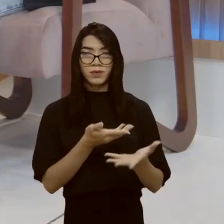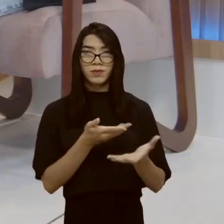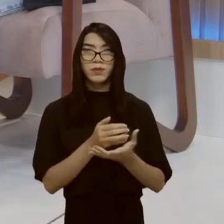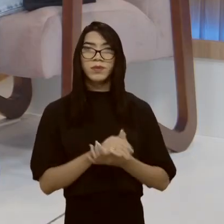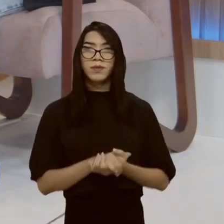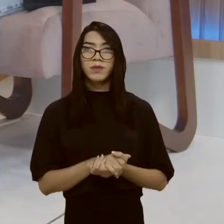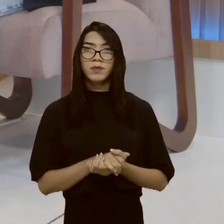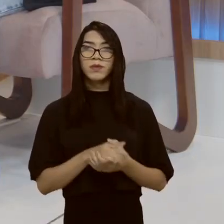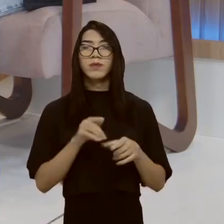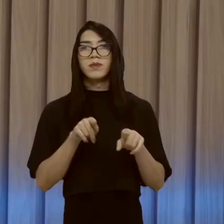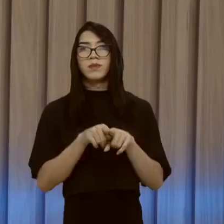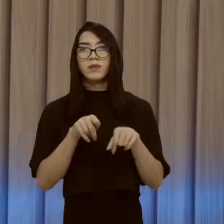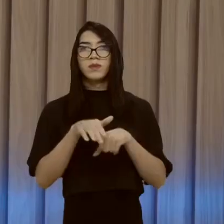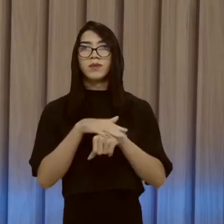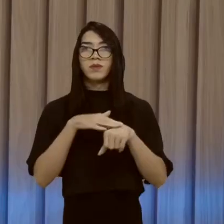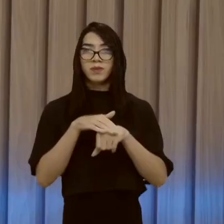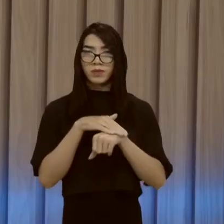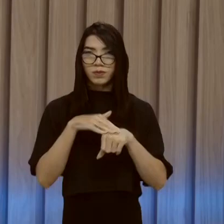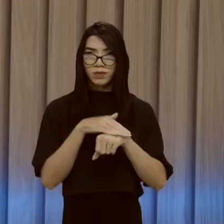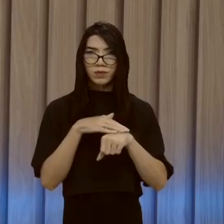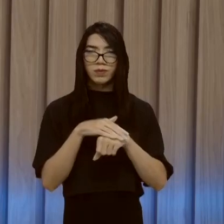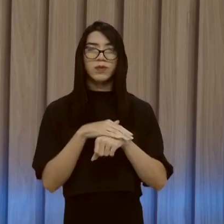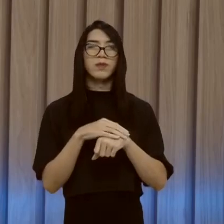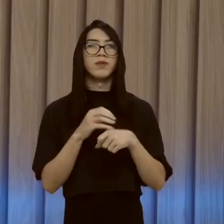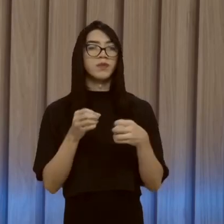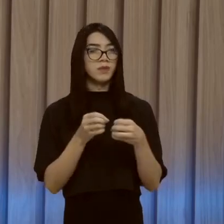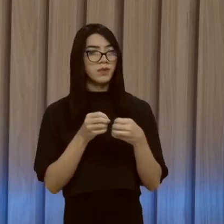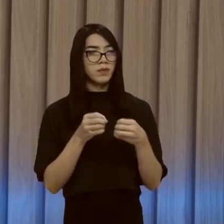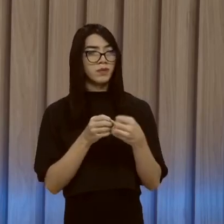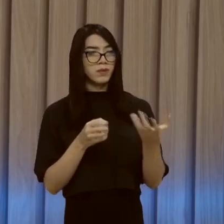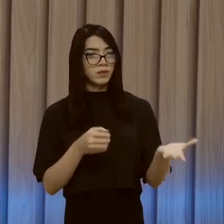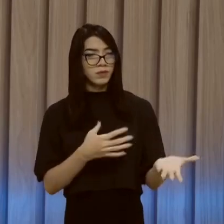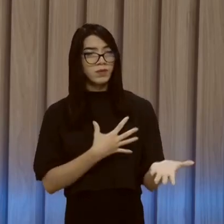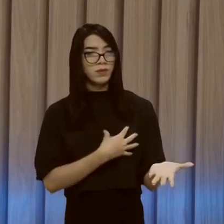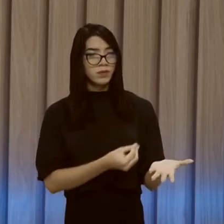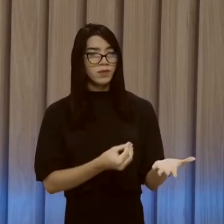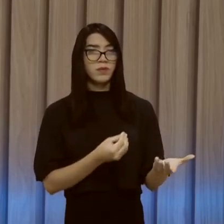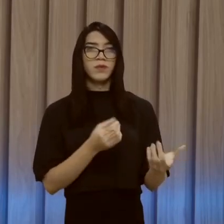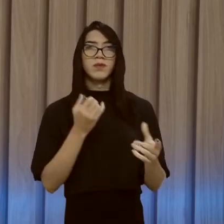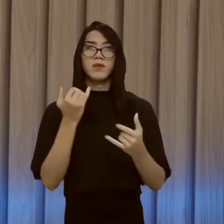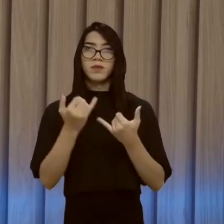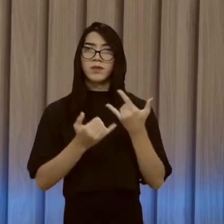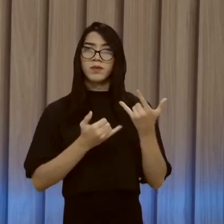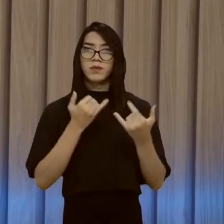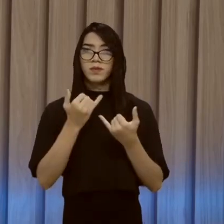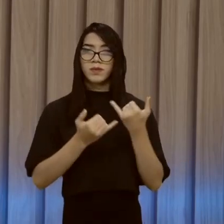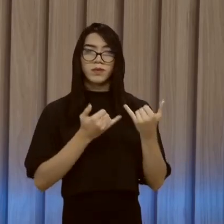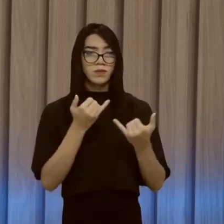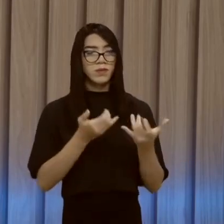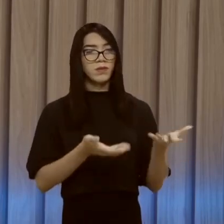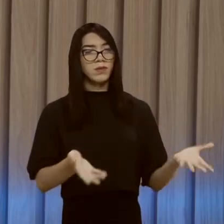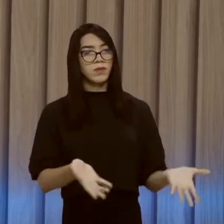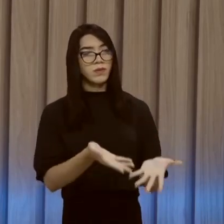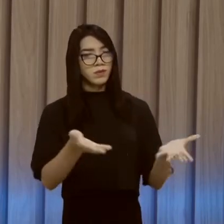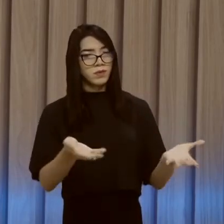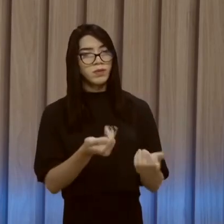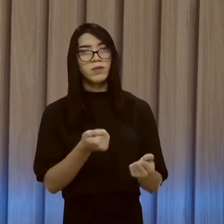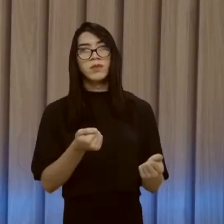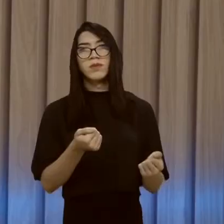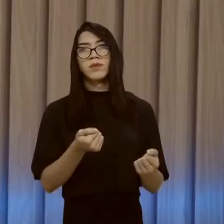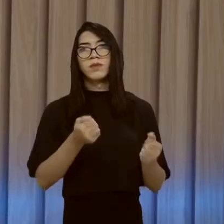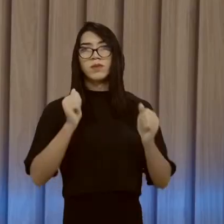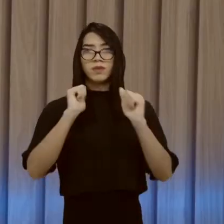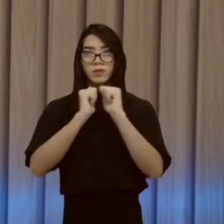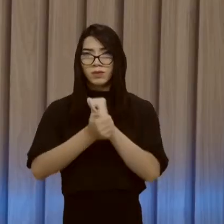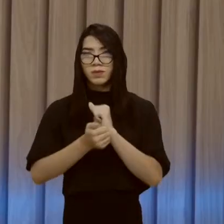limitando, né? Mas conversando, tá ali próximo ao filho e oferecendo atividades lúdicas, fazendo com que esse adolescente faça um esporte,